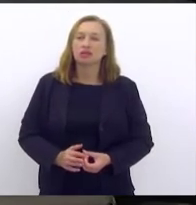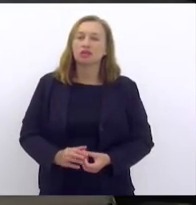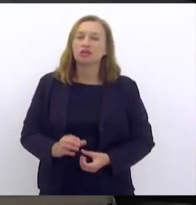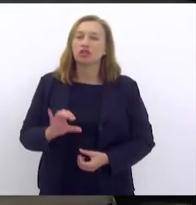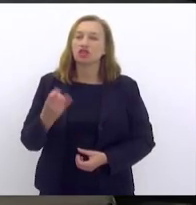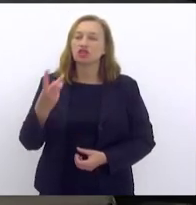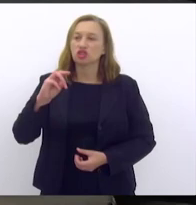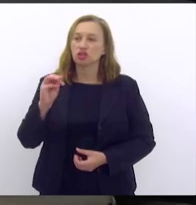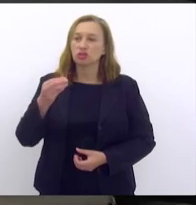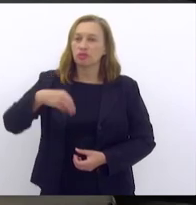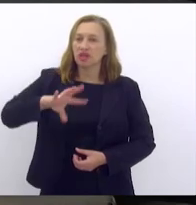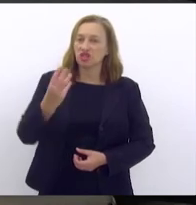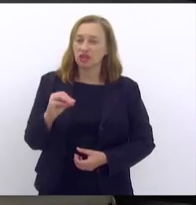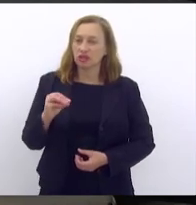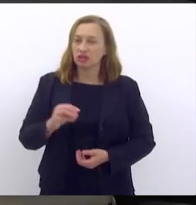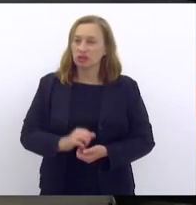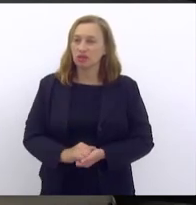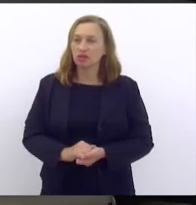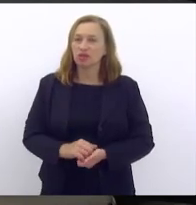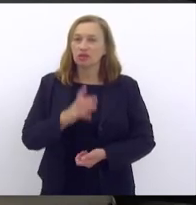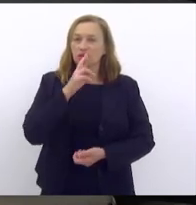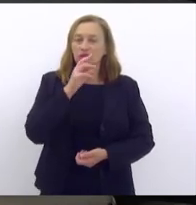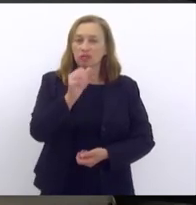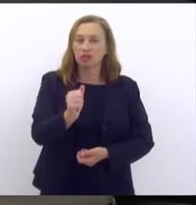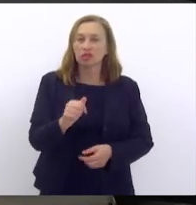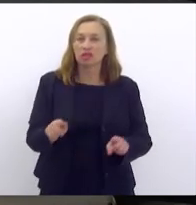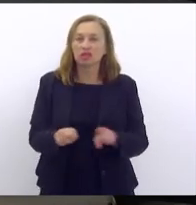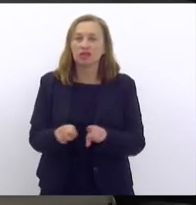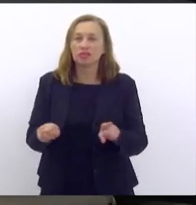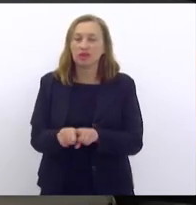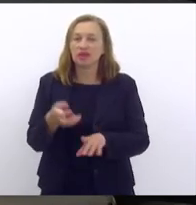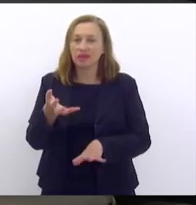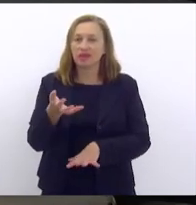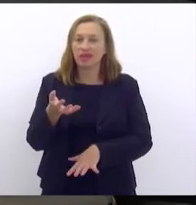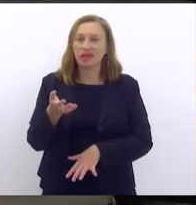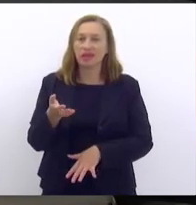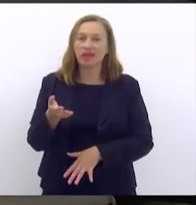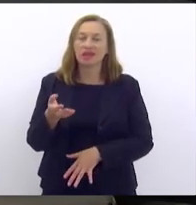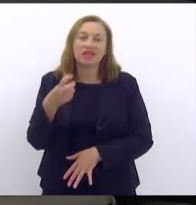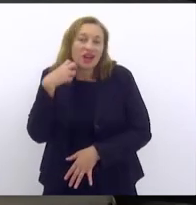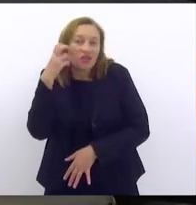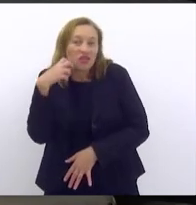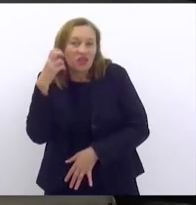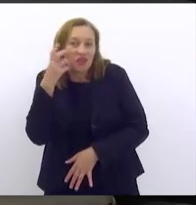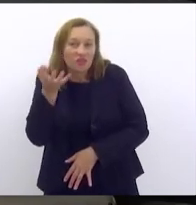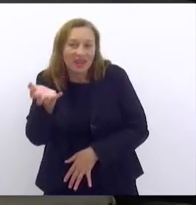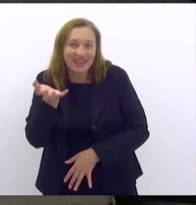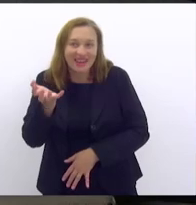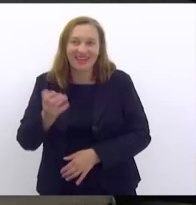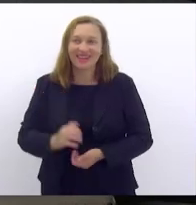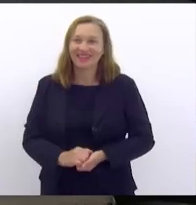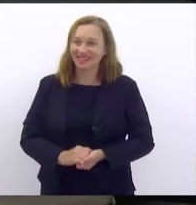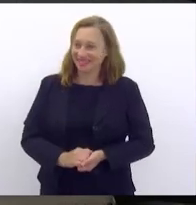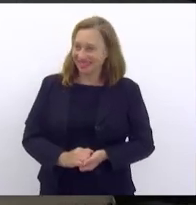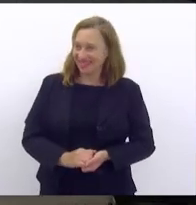Chico Machado. Deputado Chico Machado e Rodrigo Amorim também quer estar com um pouco de vergonha ali, mas ele quer.